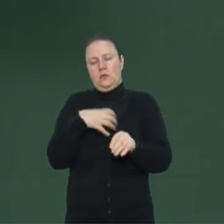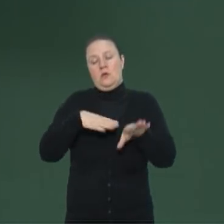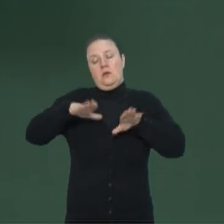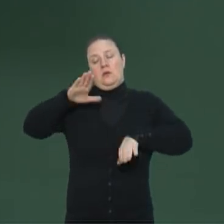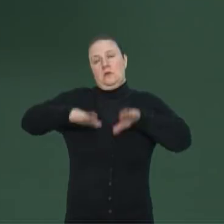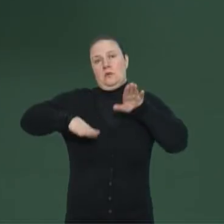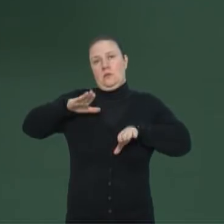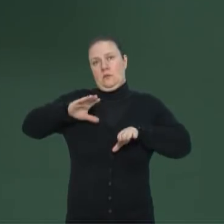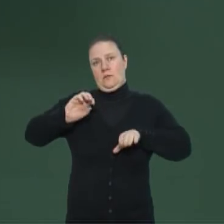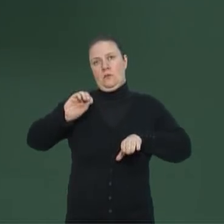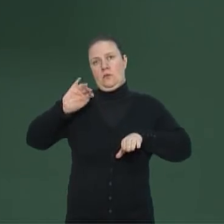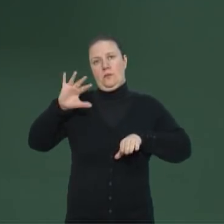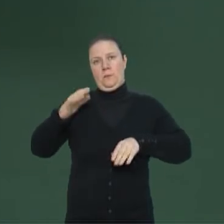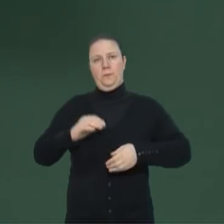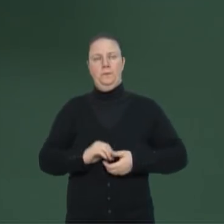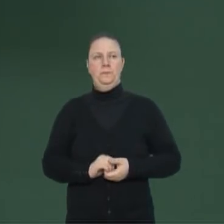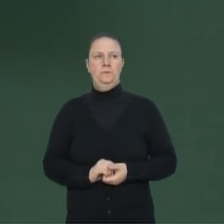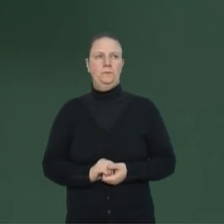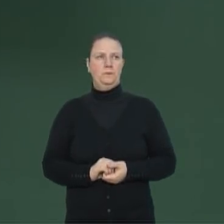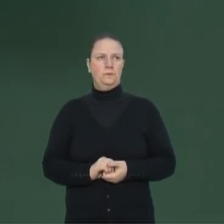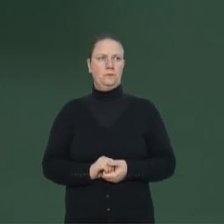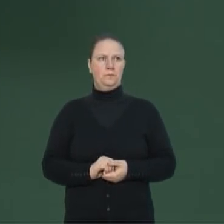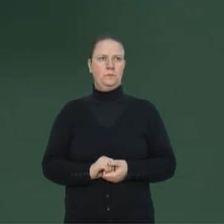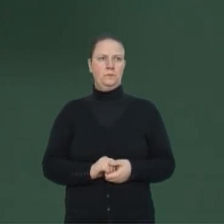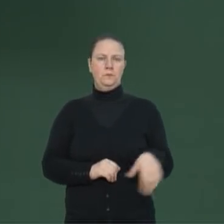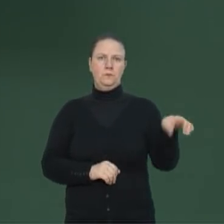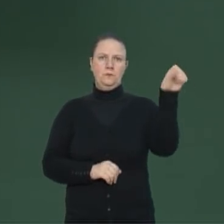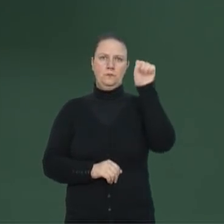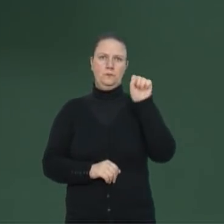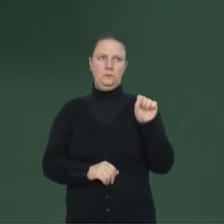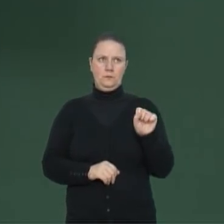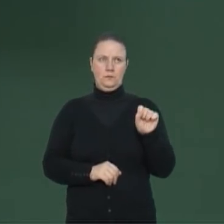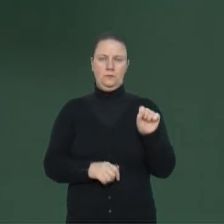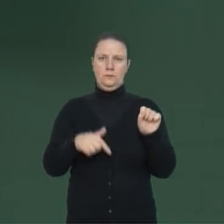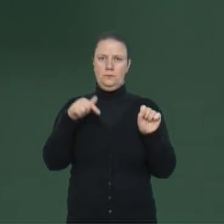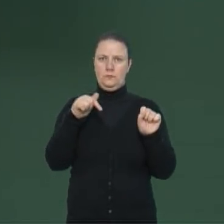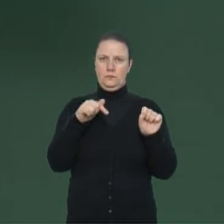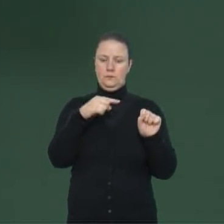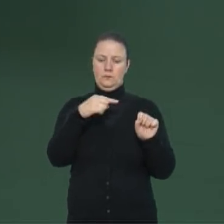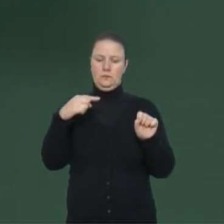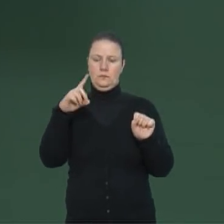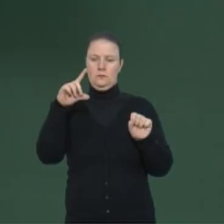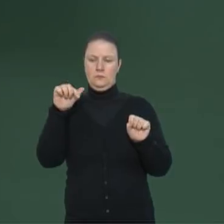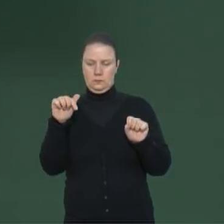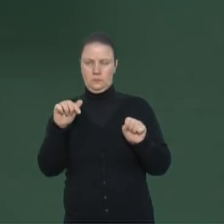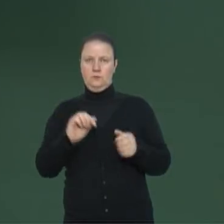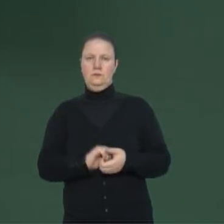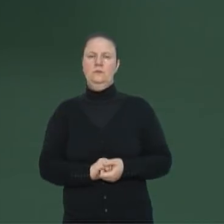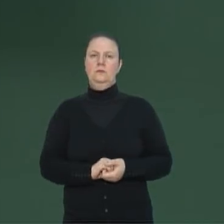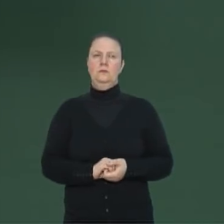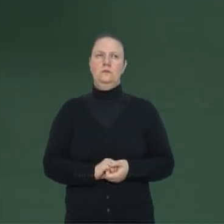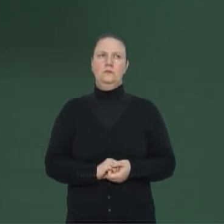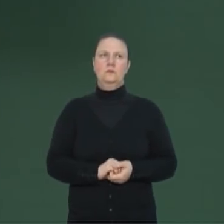casos apenas, ok? Então, solução 7 ou menos 17. Exemplo 2, olha só, determina o